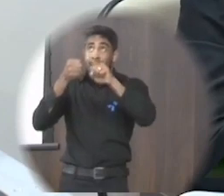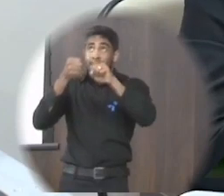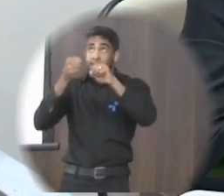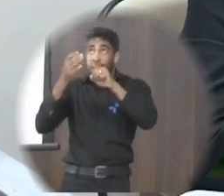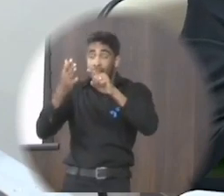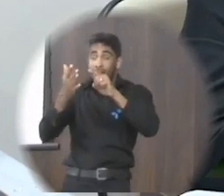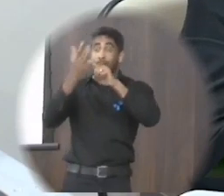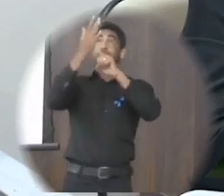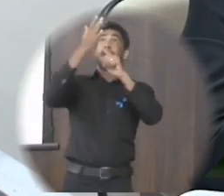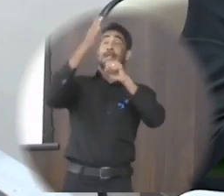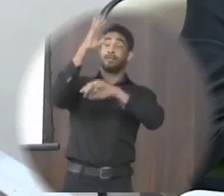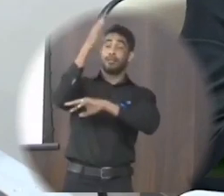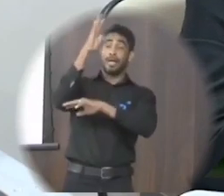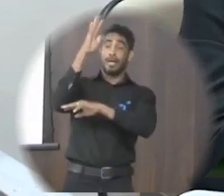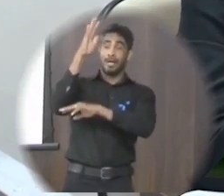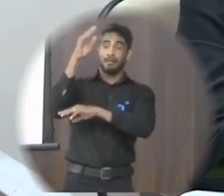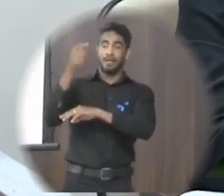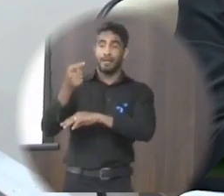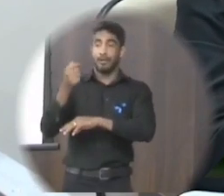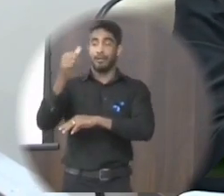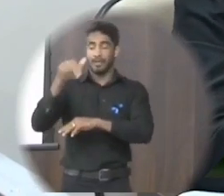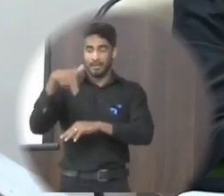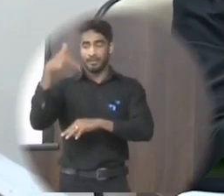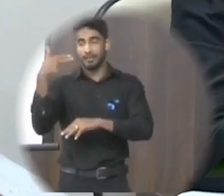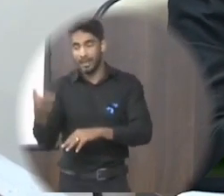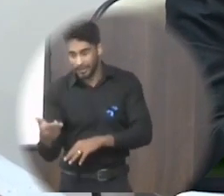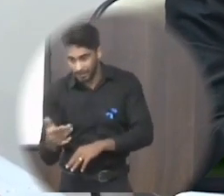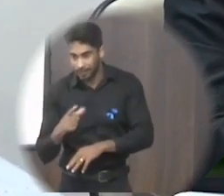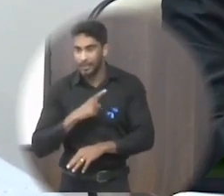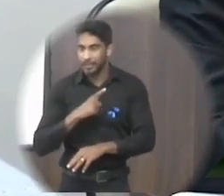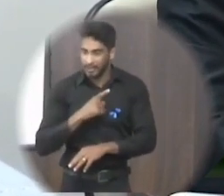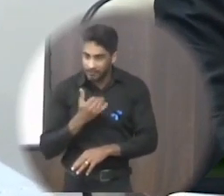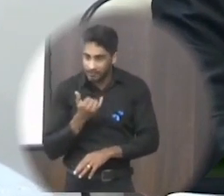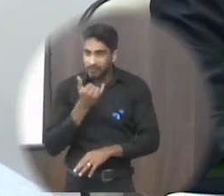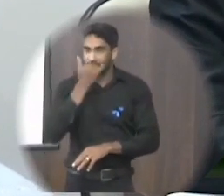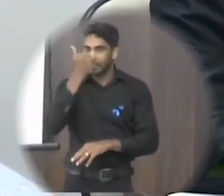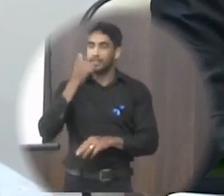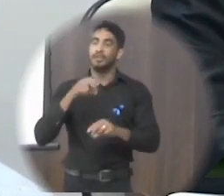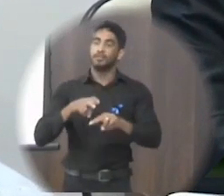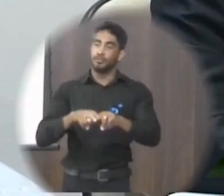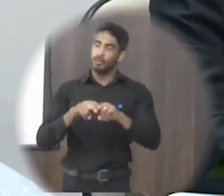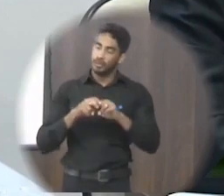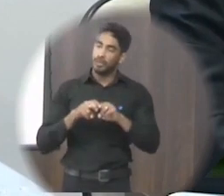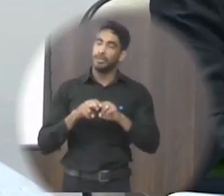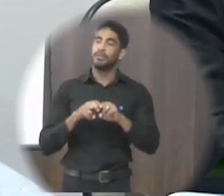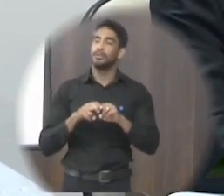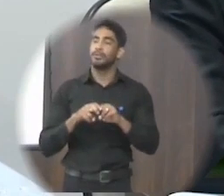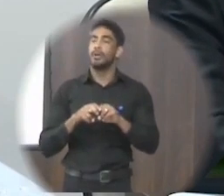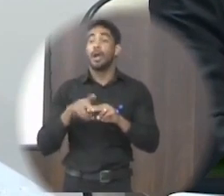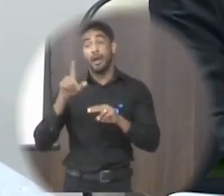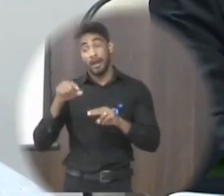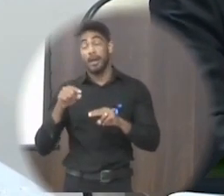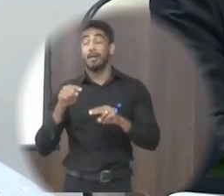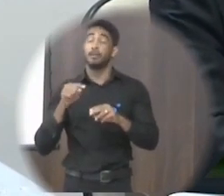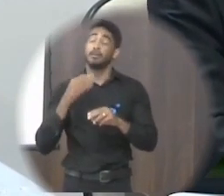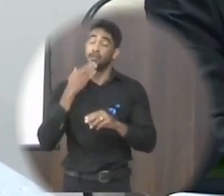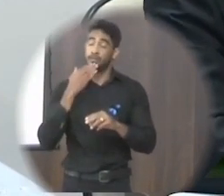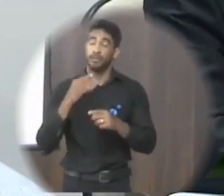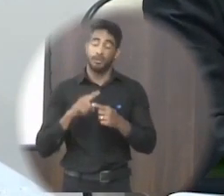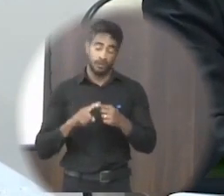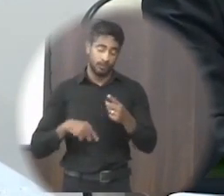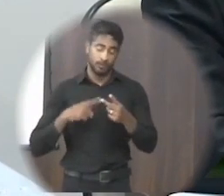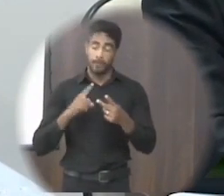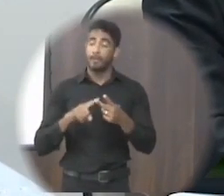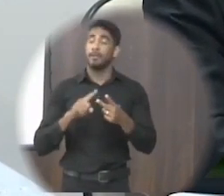no galho de árvore e a senhora quase caiu, teve um acidente. Então, devido a isso aí, é uma das nossas indicações.